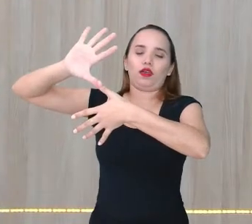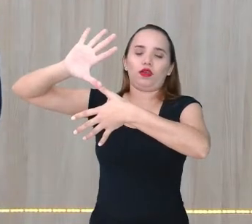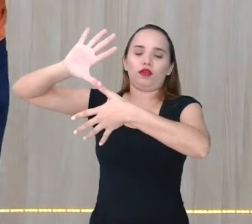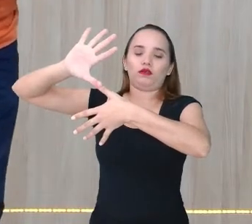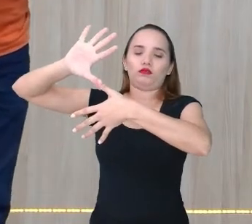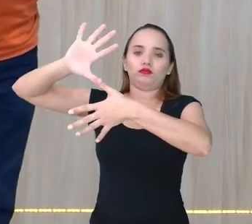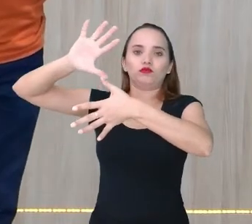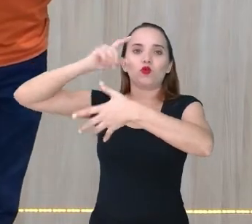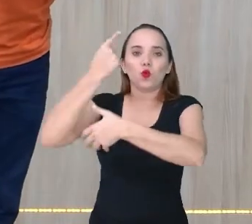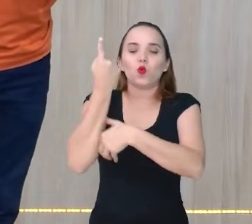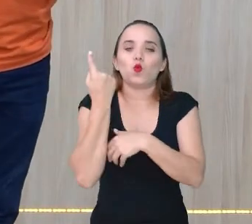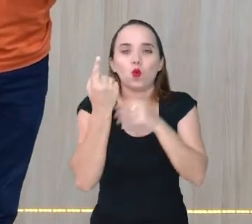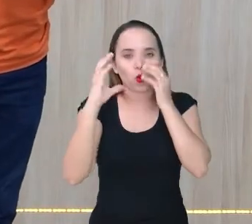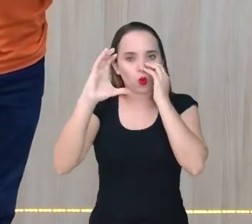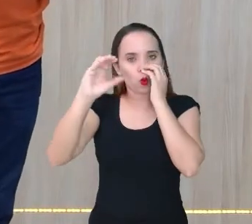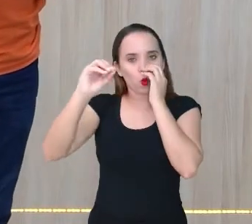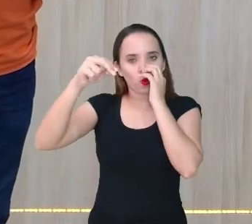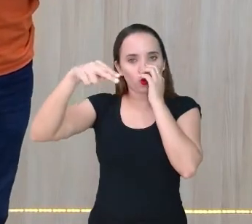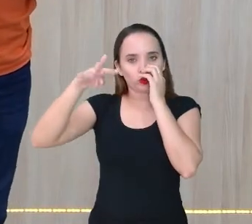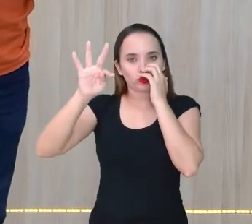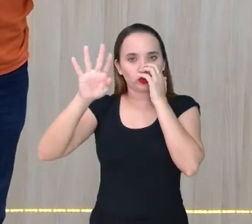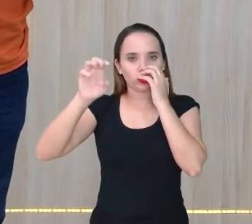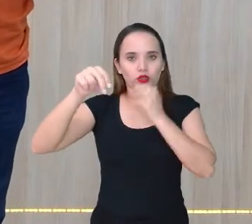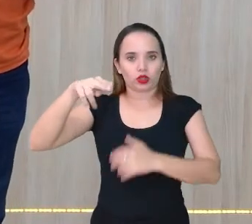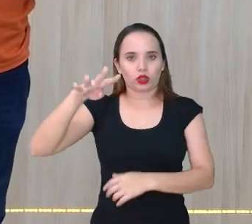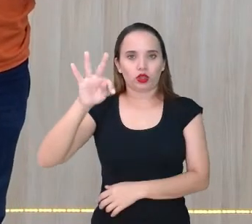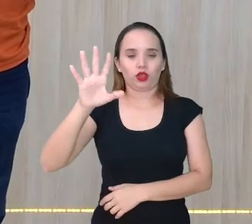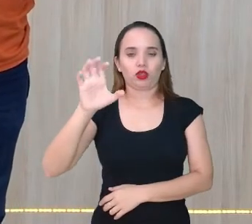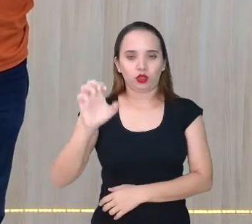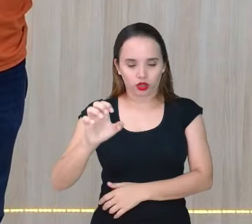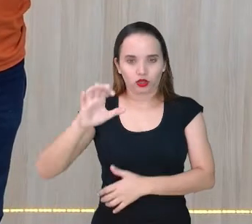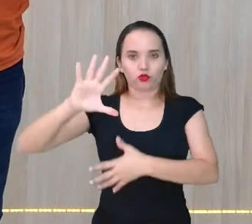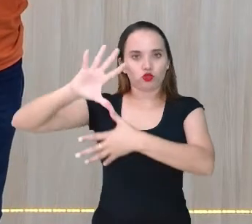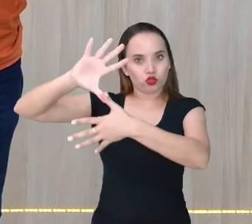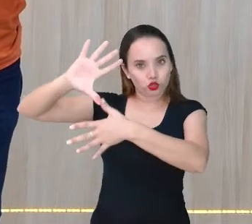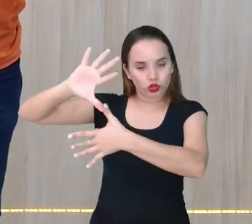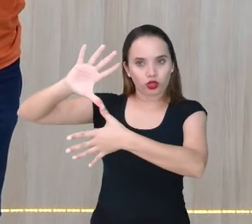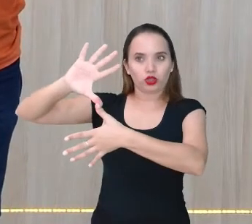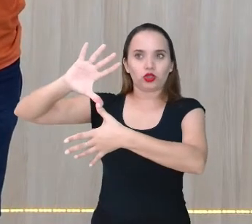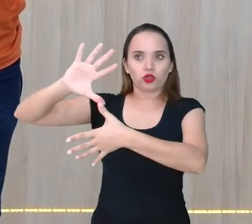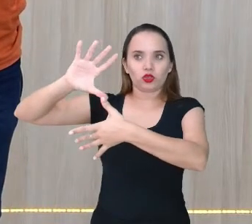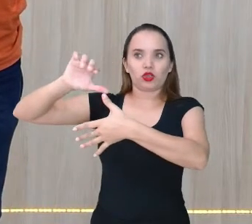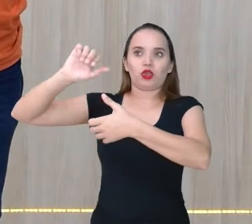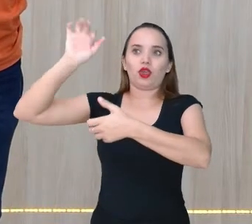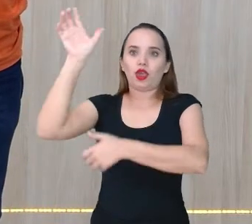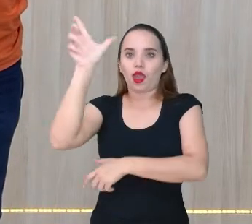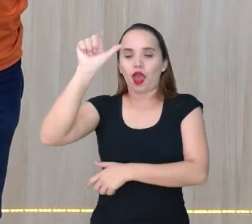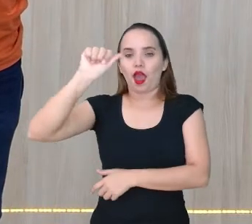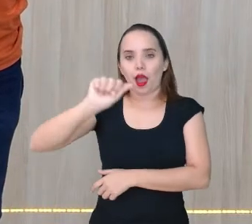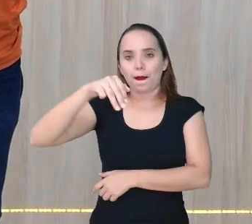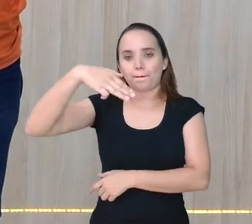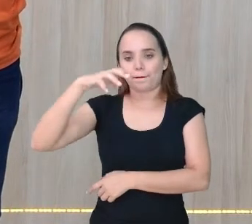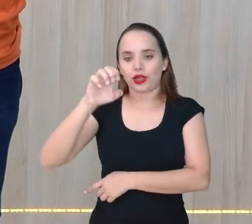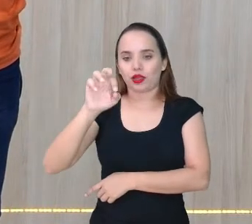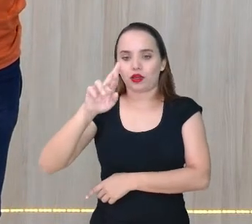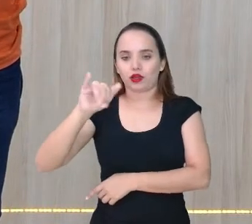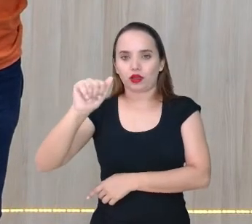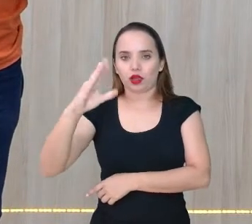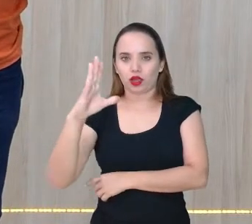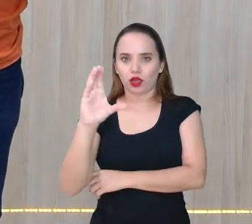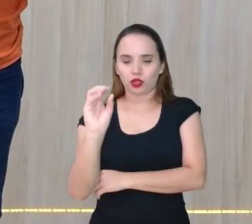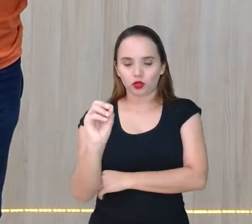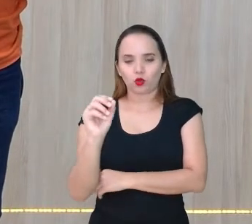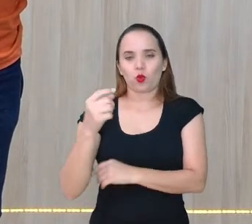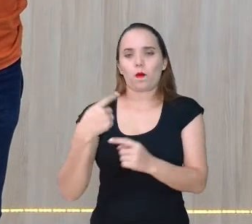essa questão do continente americano, principalmente com a divisão, ó, fisiográfica, que foi isso que eu falei para